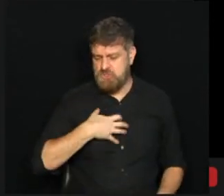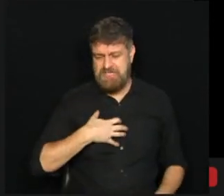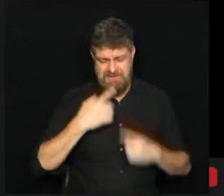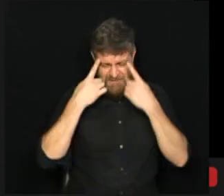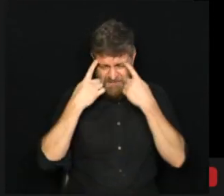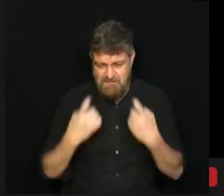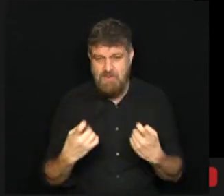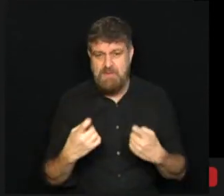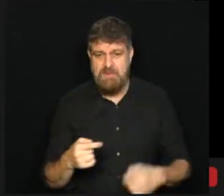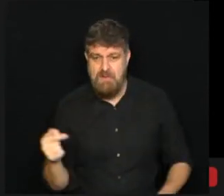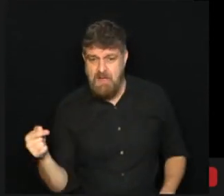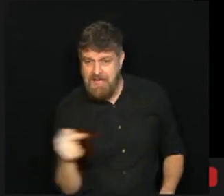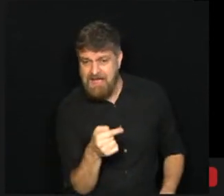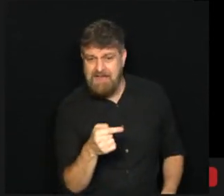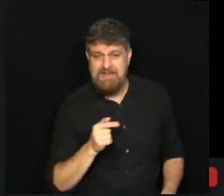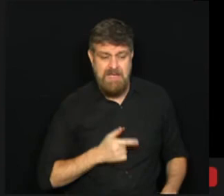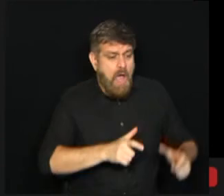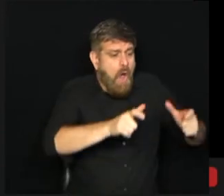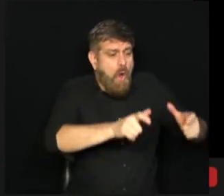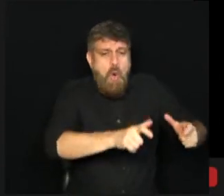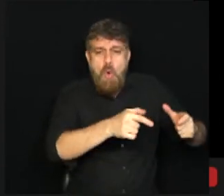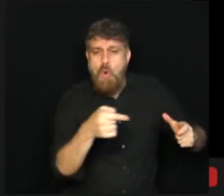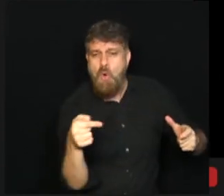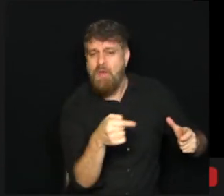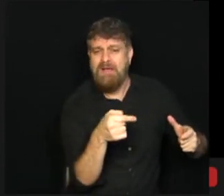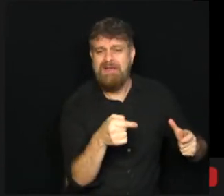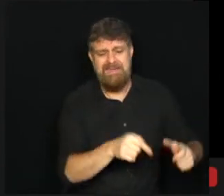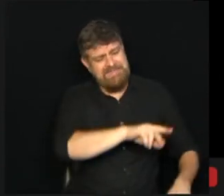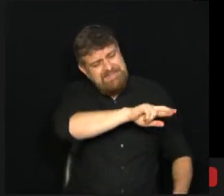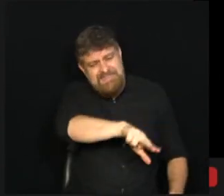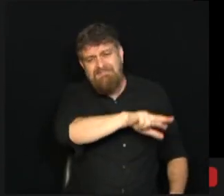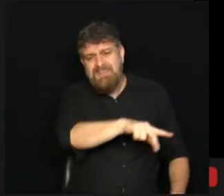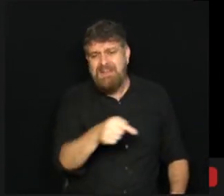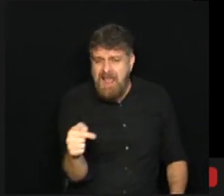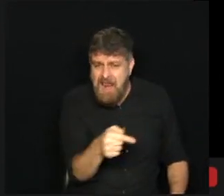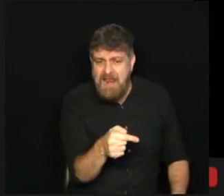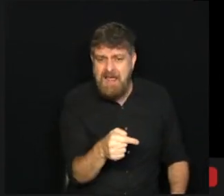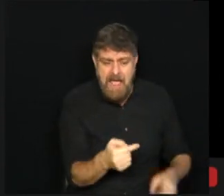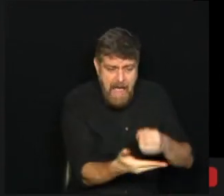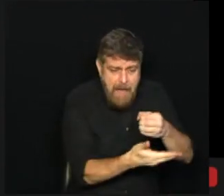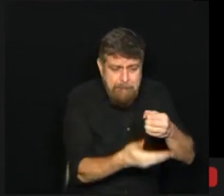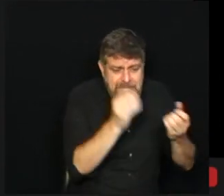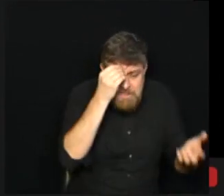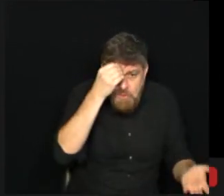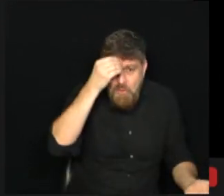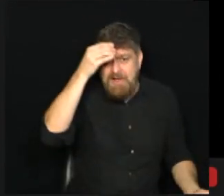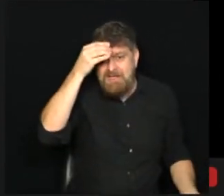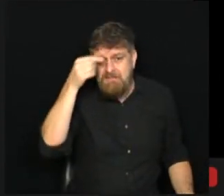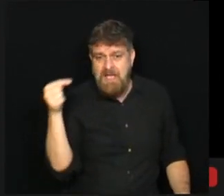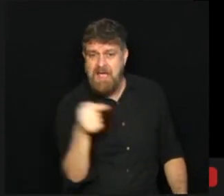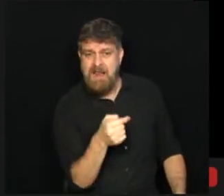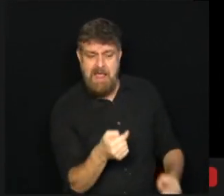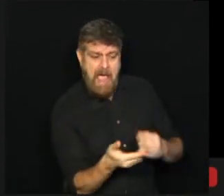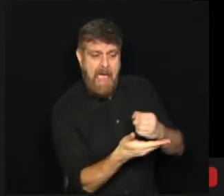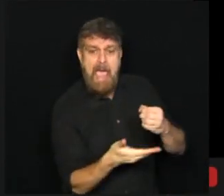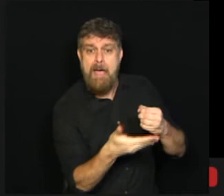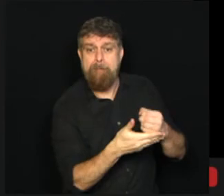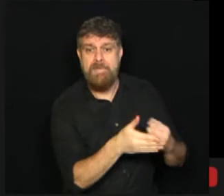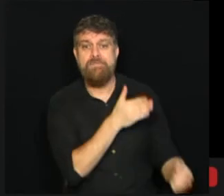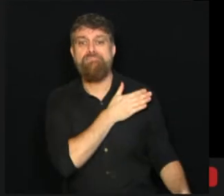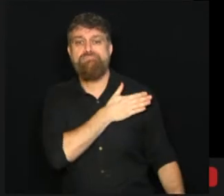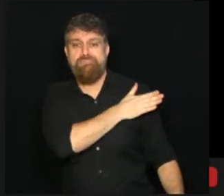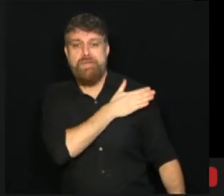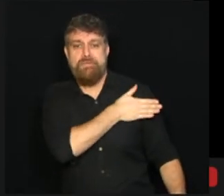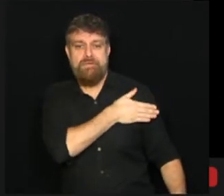esse, que vem de um lugar exatamente que deveria ser o berço do conhecimento, vira o berço do preconceito.